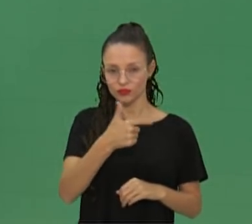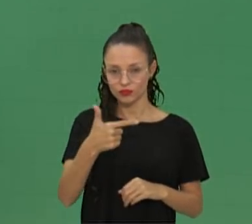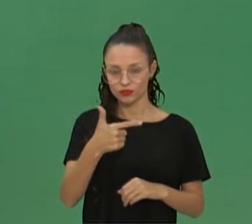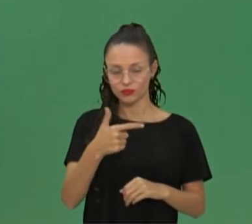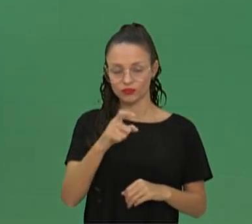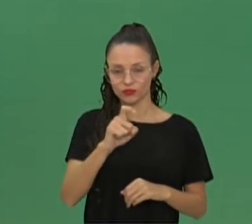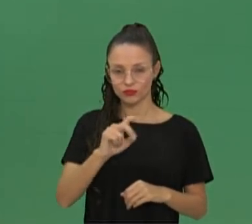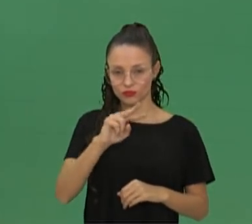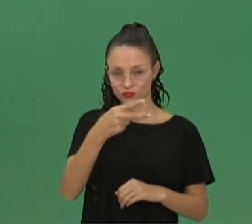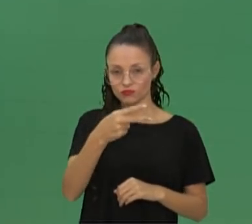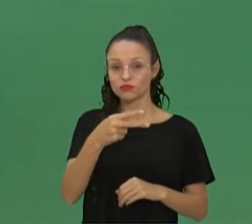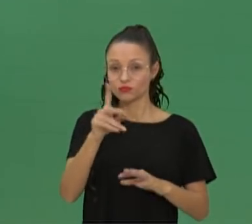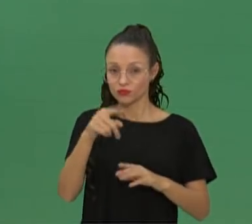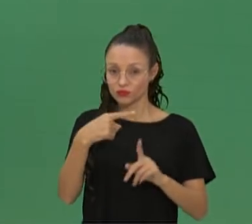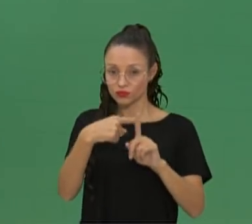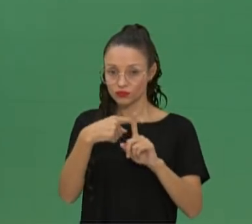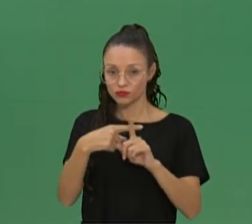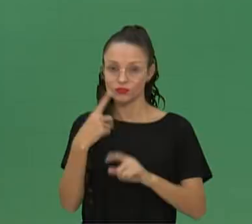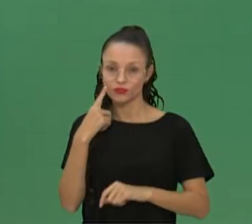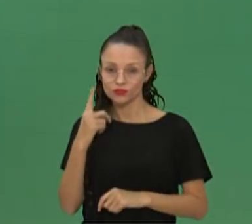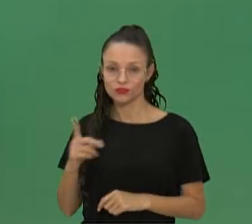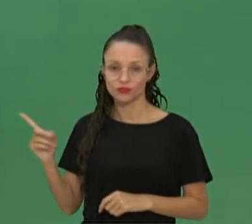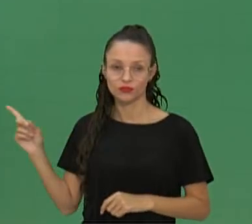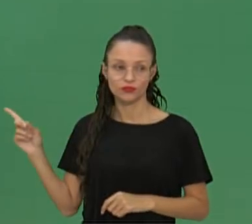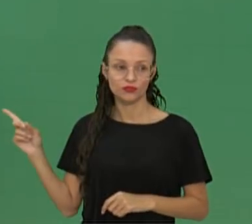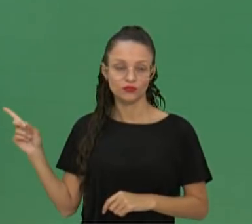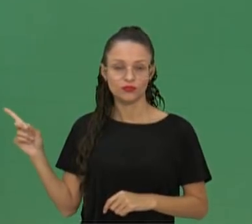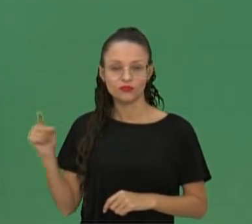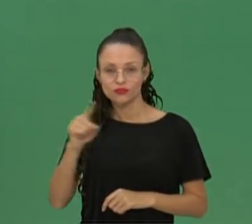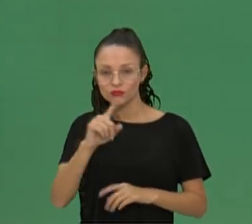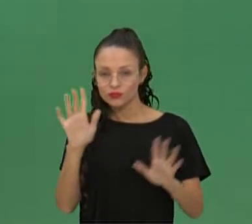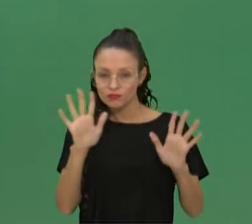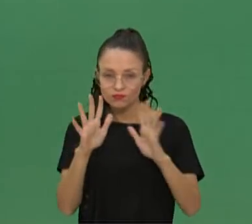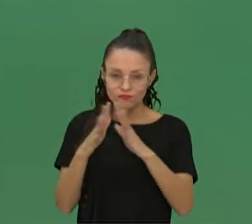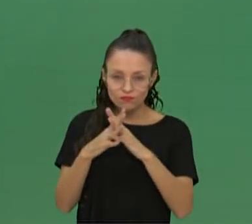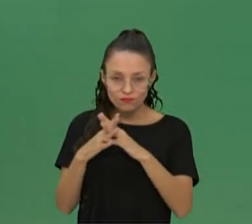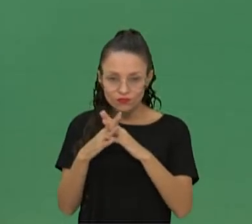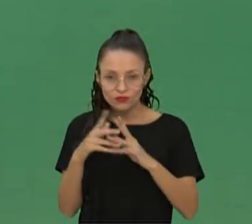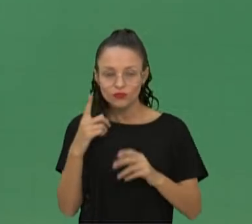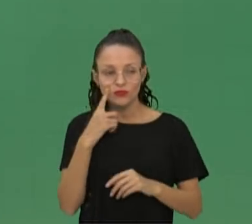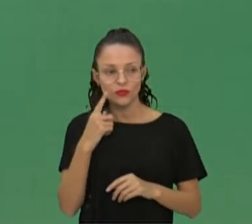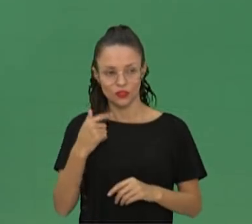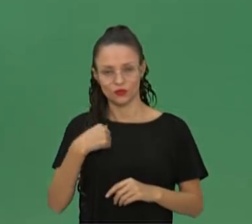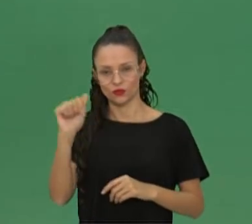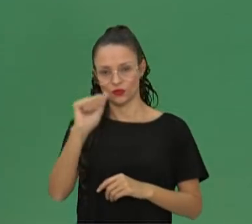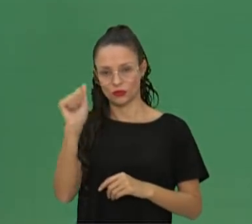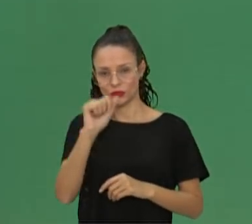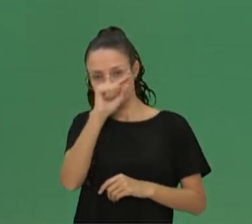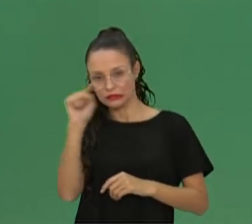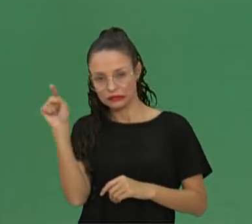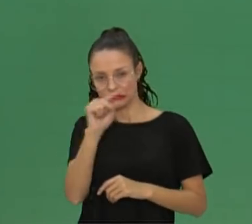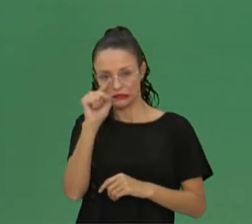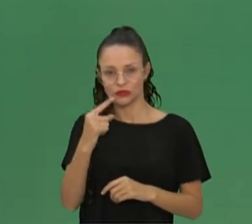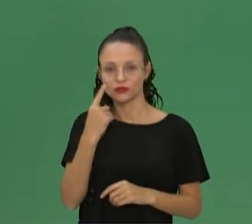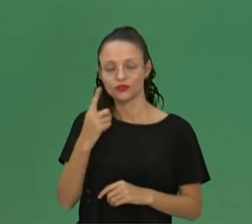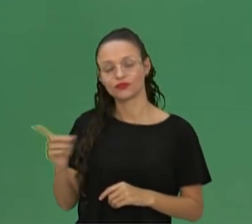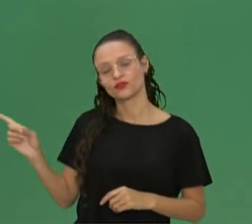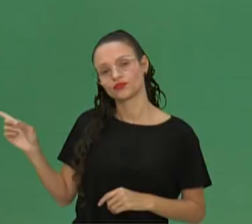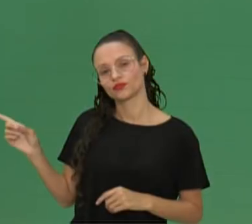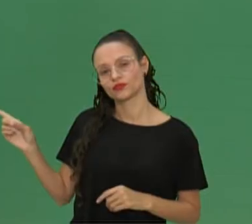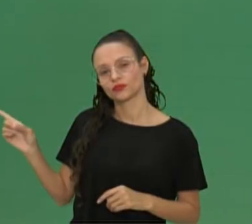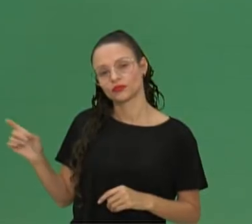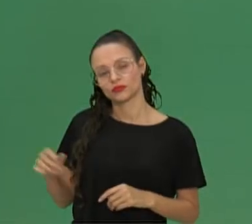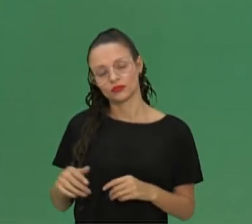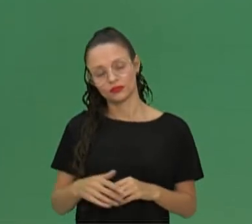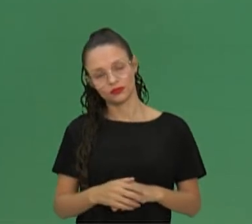deixar um sinal de mais aqui, tá? Agora, para você não se perder aqui nesse monte de rabisco que eu fiz, eu vou apagar essas linhas. A gente ficar só com o